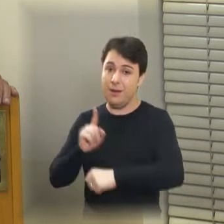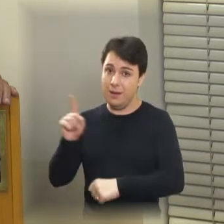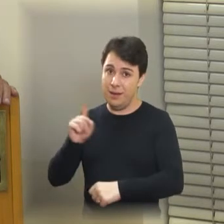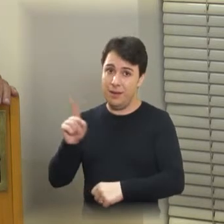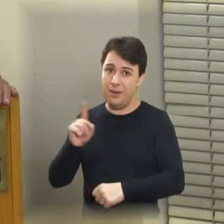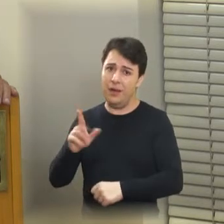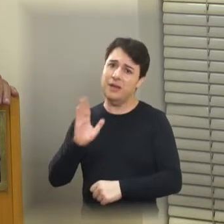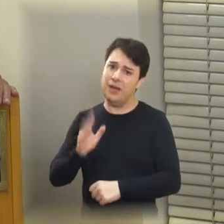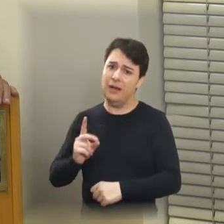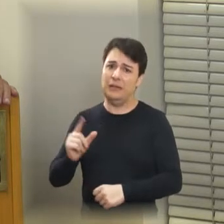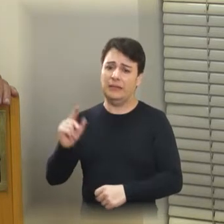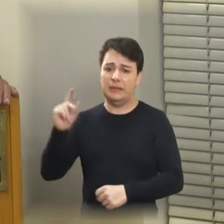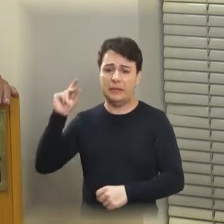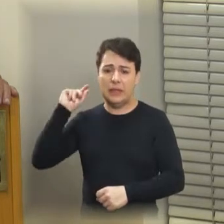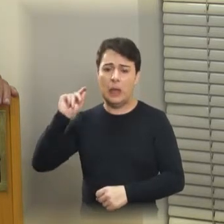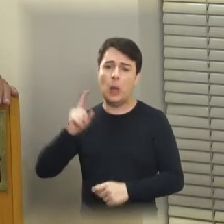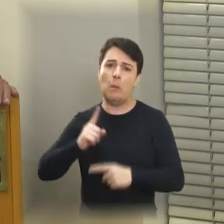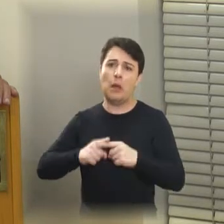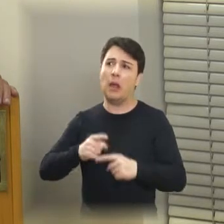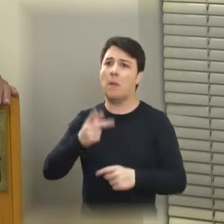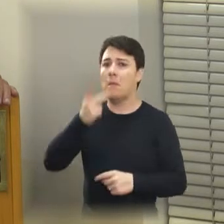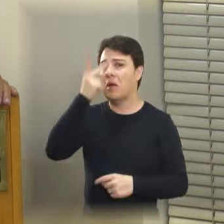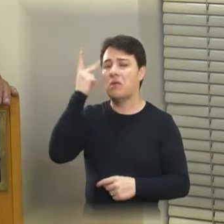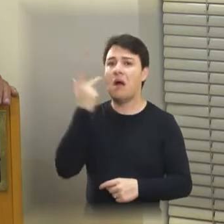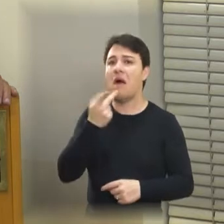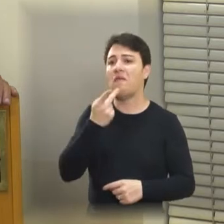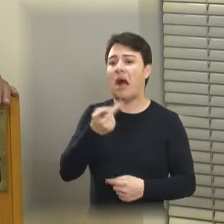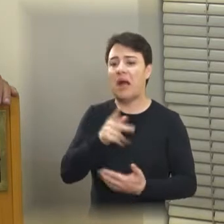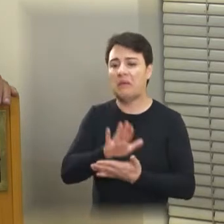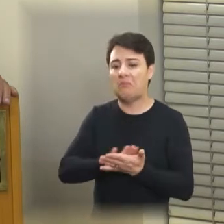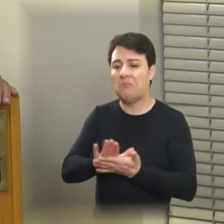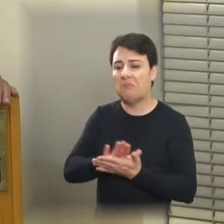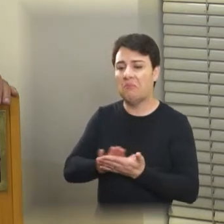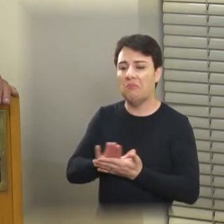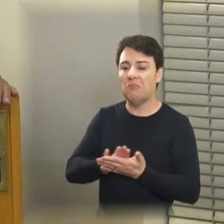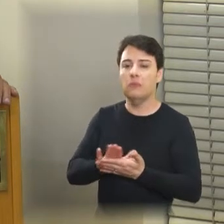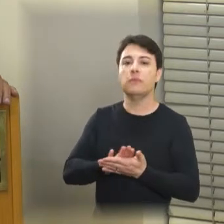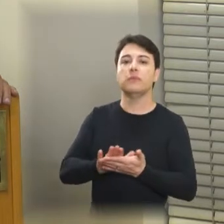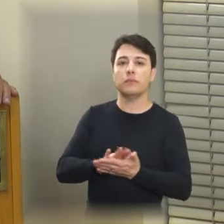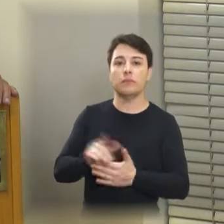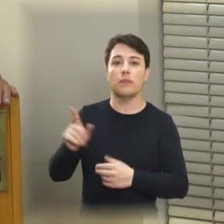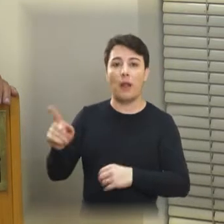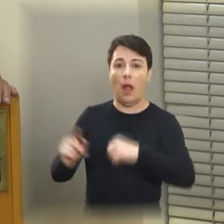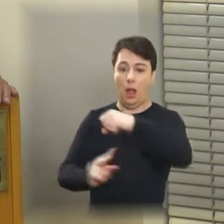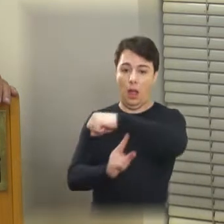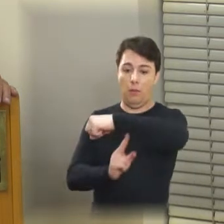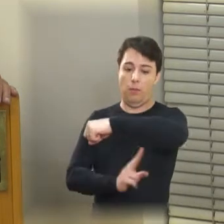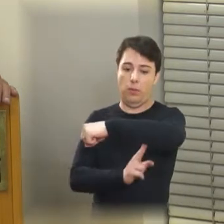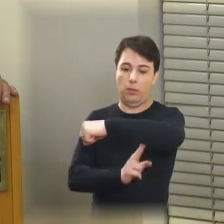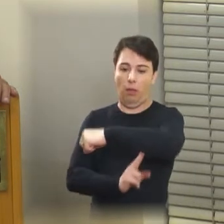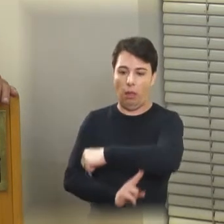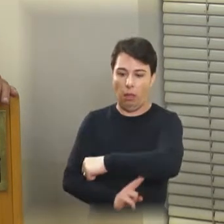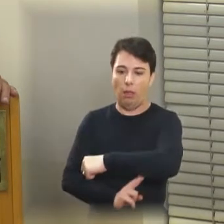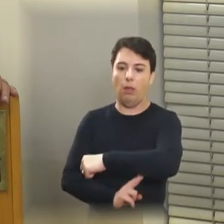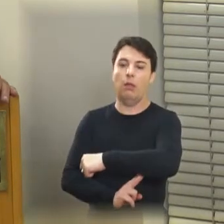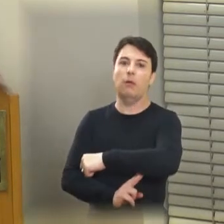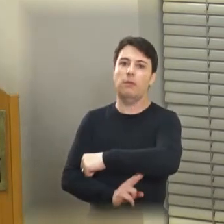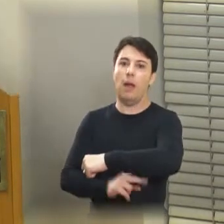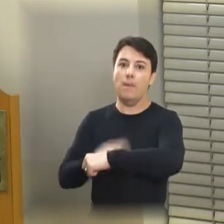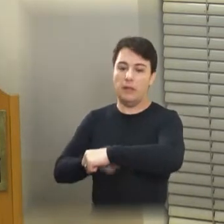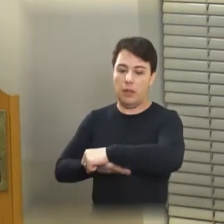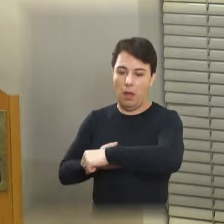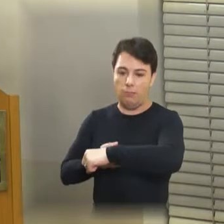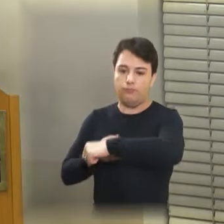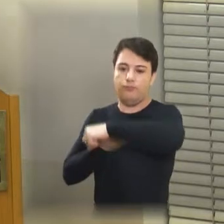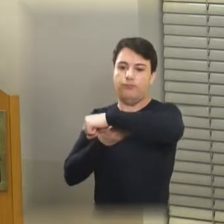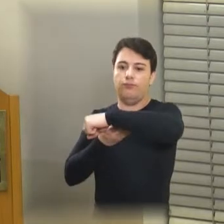de muito tempo, que não se fala mais nada agora, né? Ela está baixa, ela tem que ser erguida e